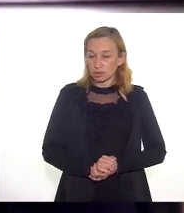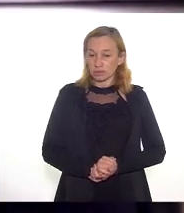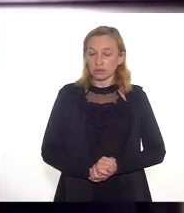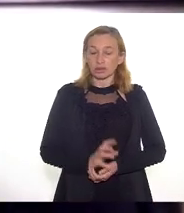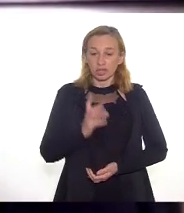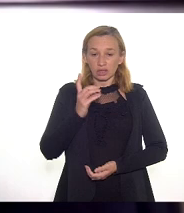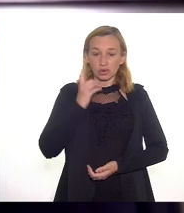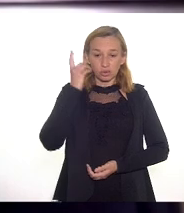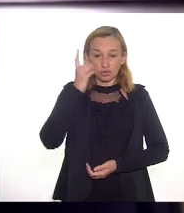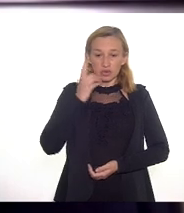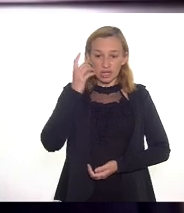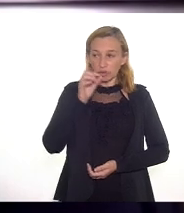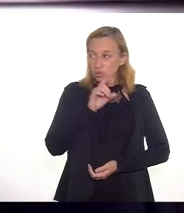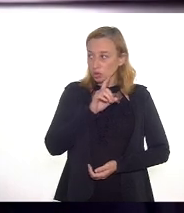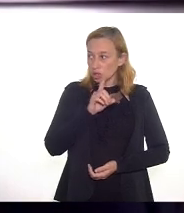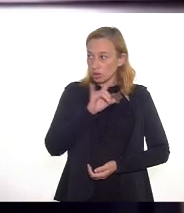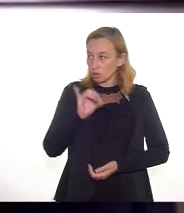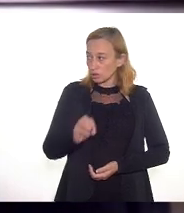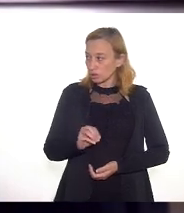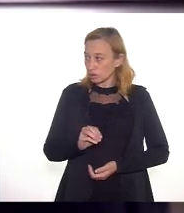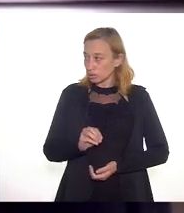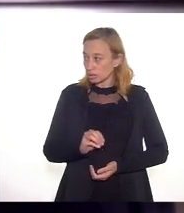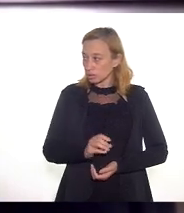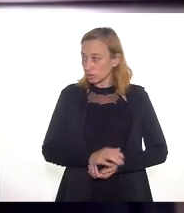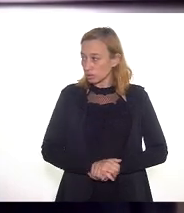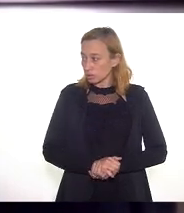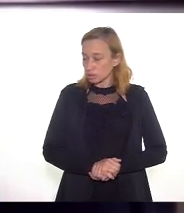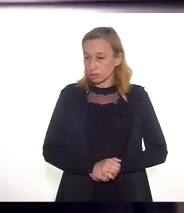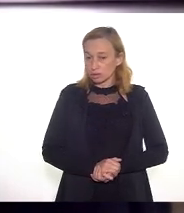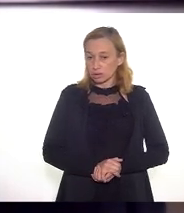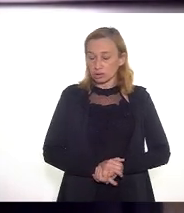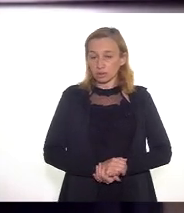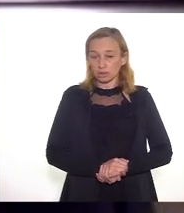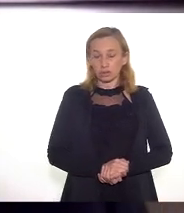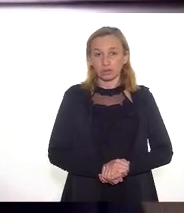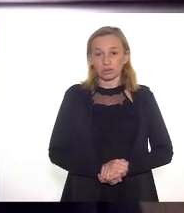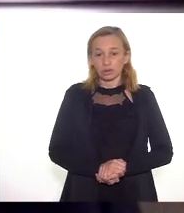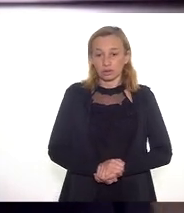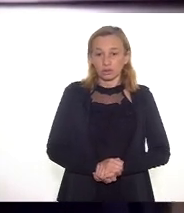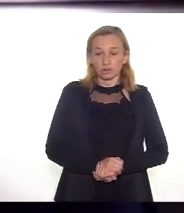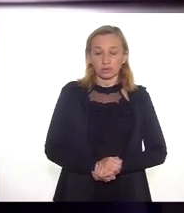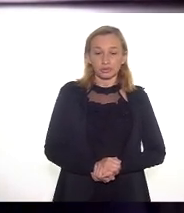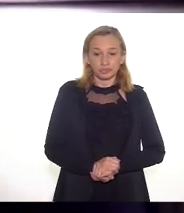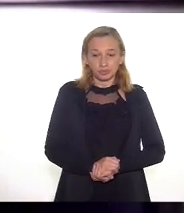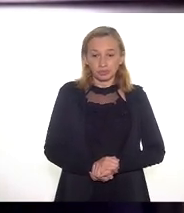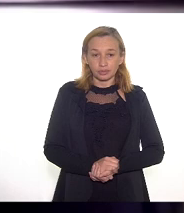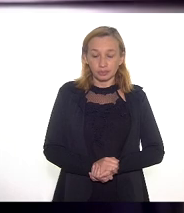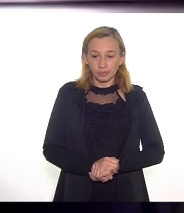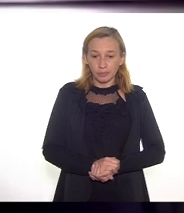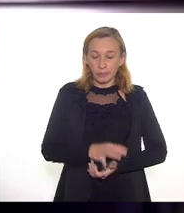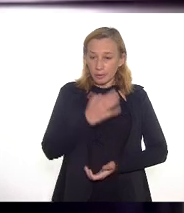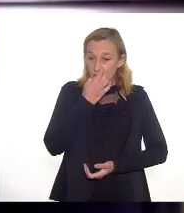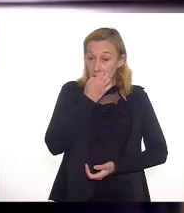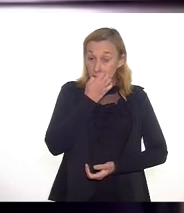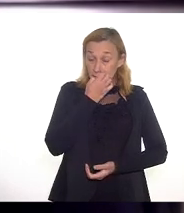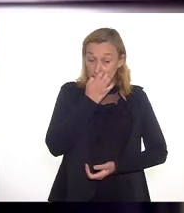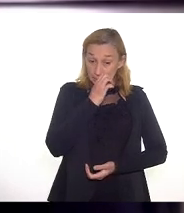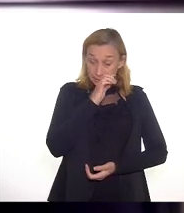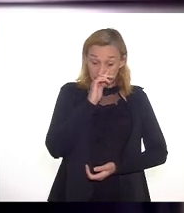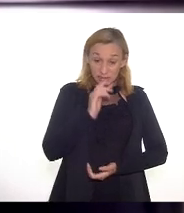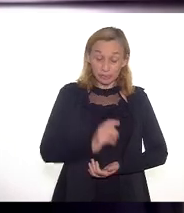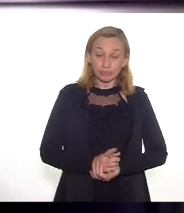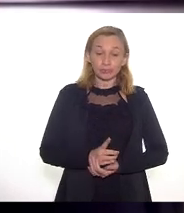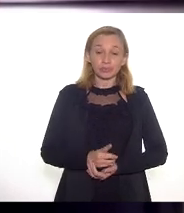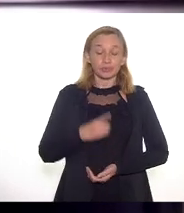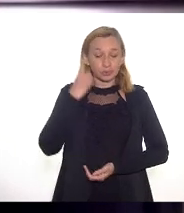Dionísio Lins. Deputado Dionísio Lins. Deputado Doutor Deodalto. Deputado